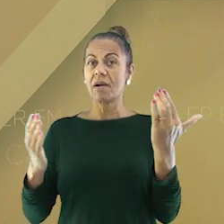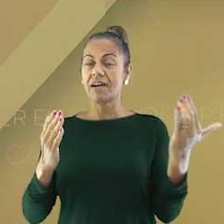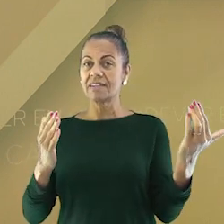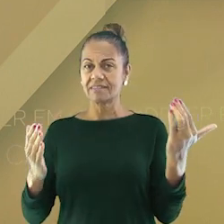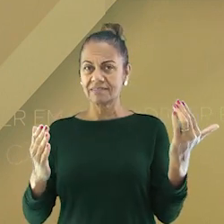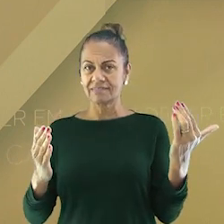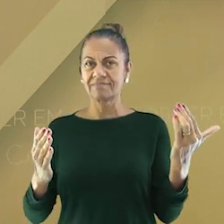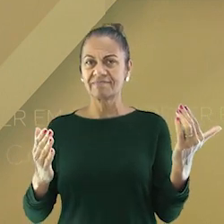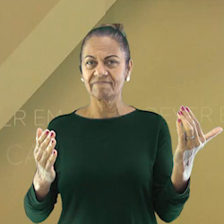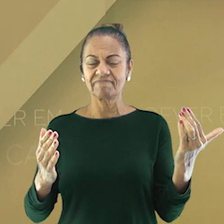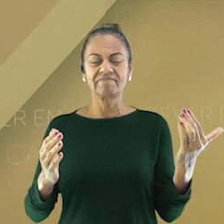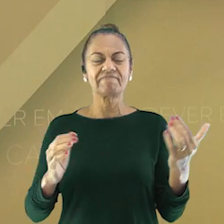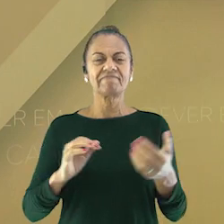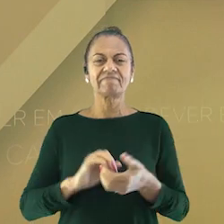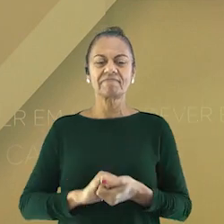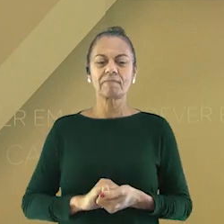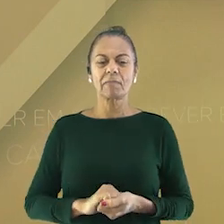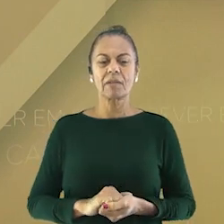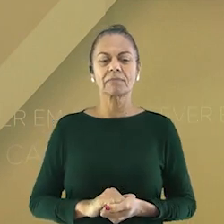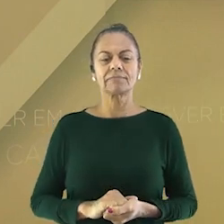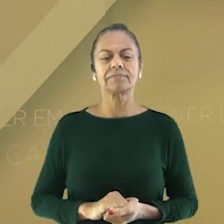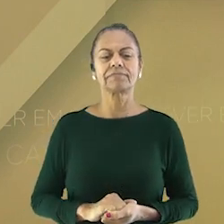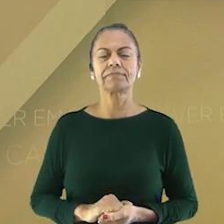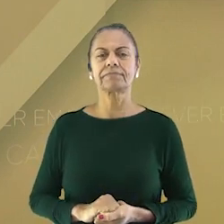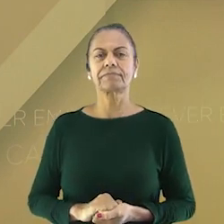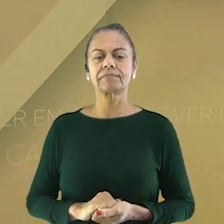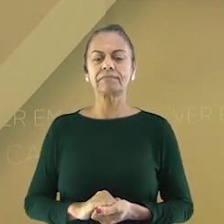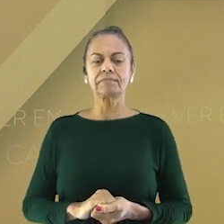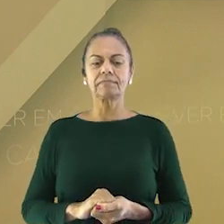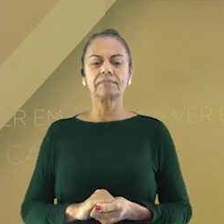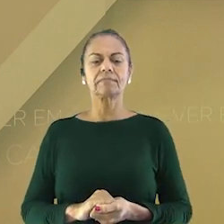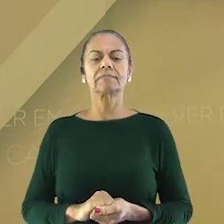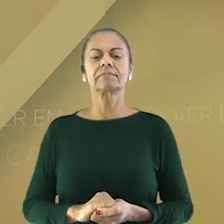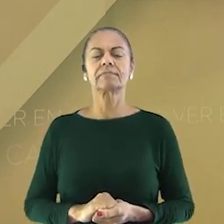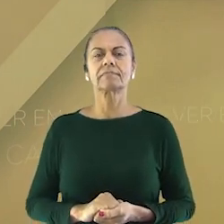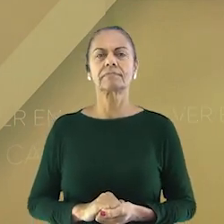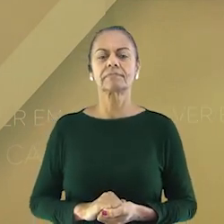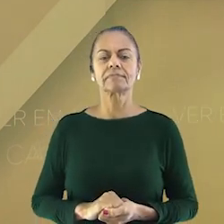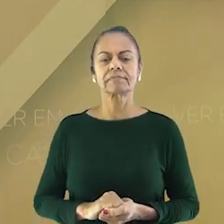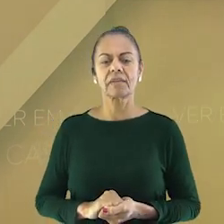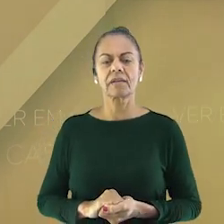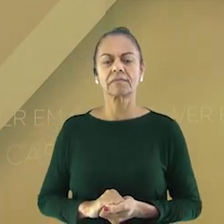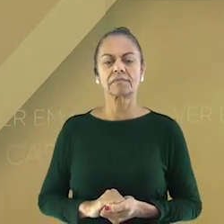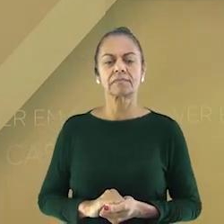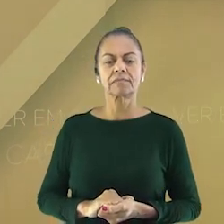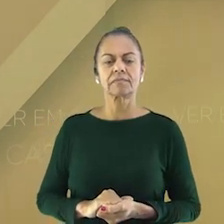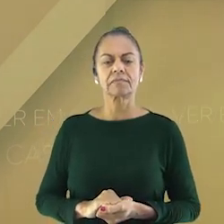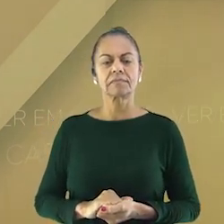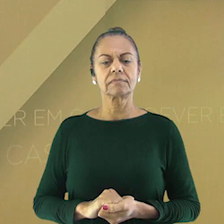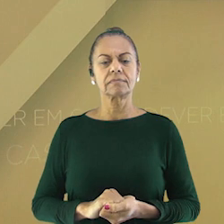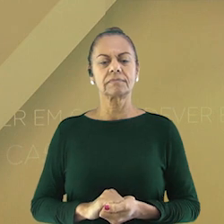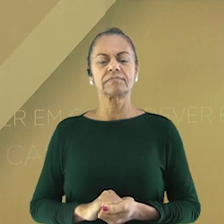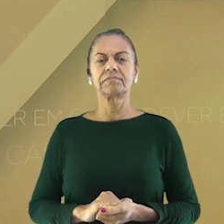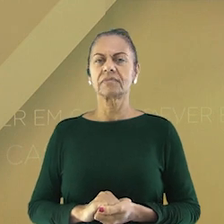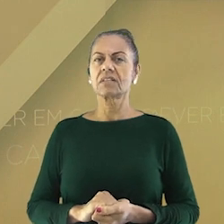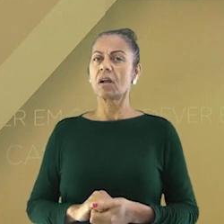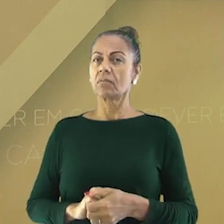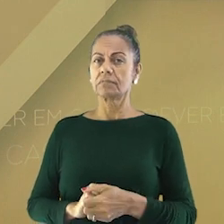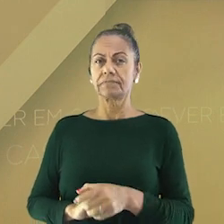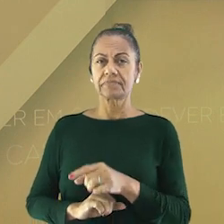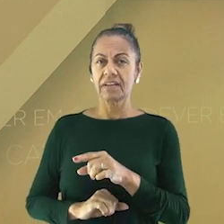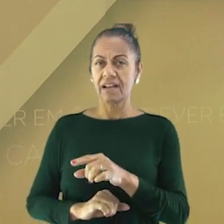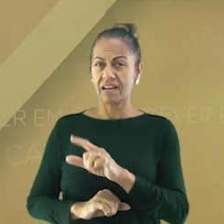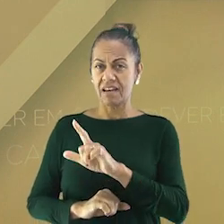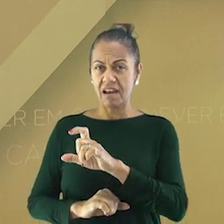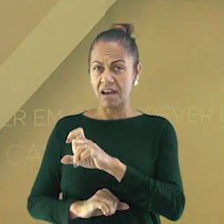a negação, not, mais a comparação, as big as lions. Leopards are not as big as